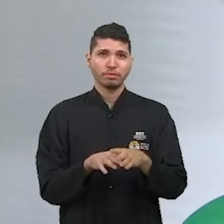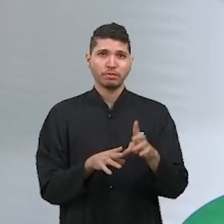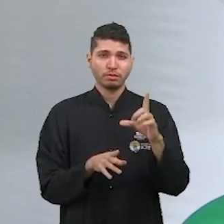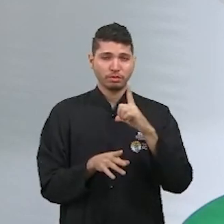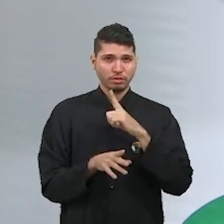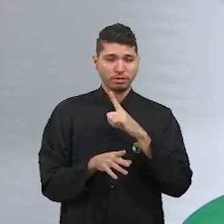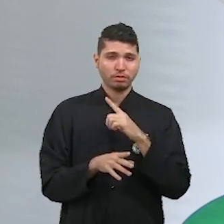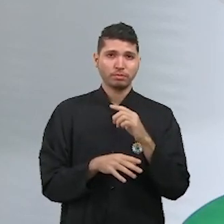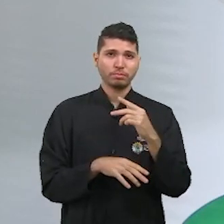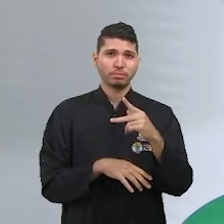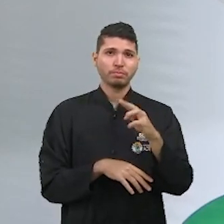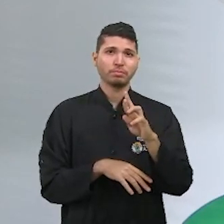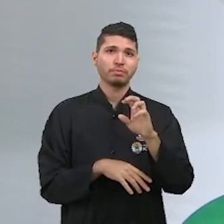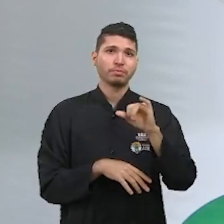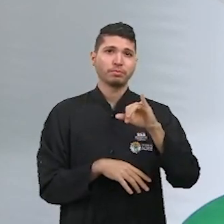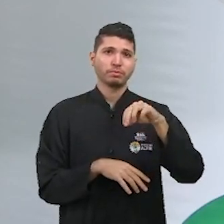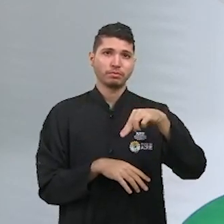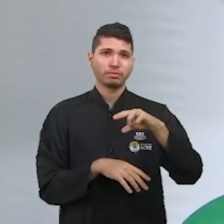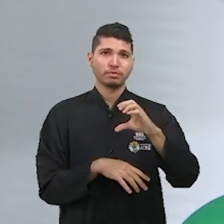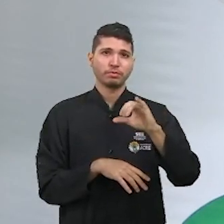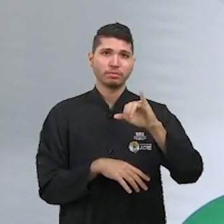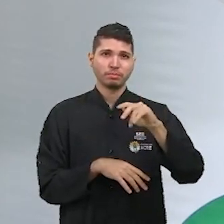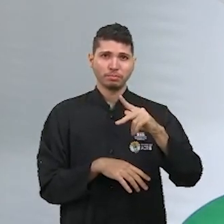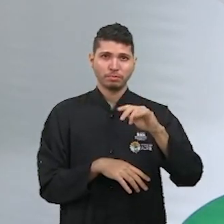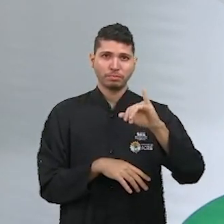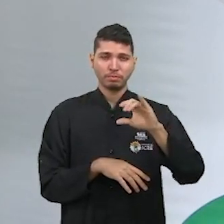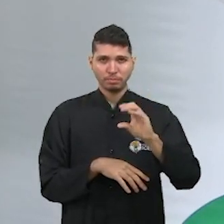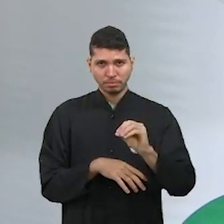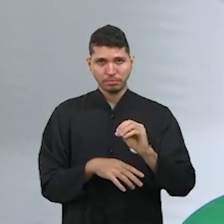Me acompanhem para ver como é que é.